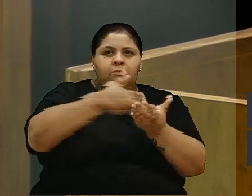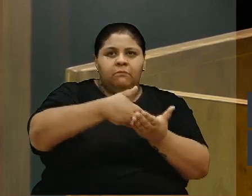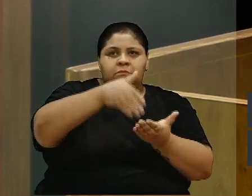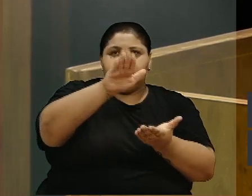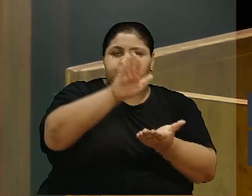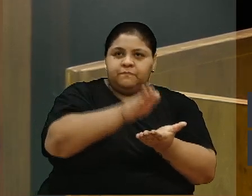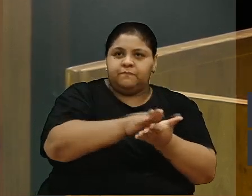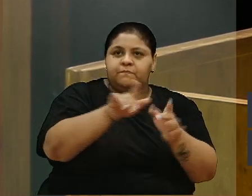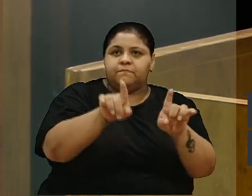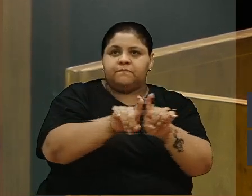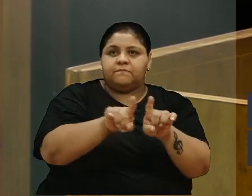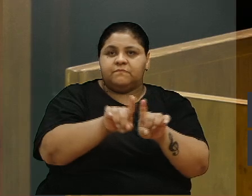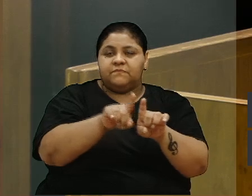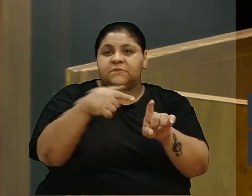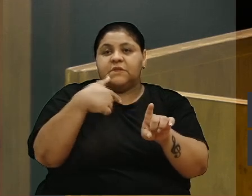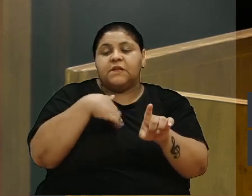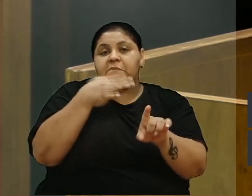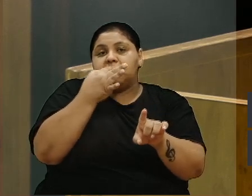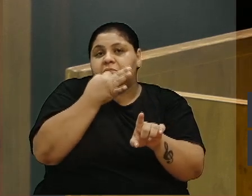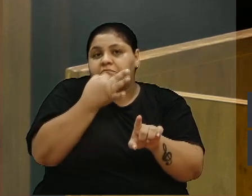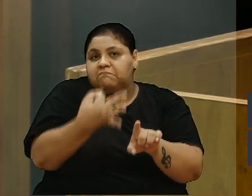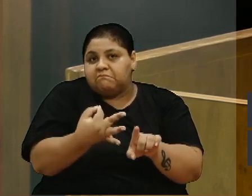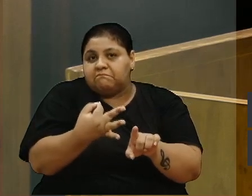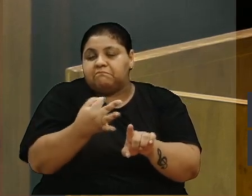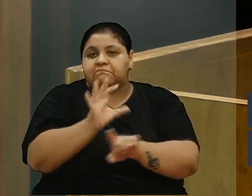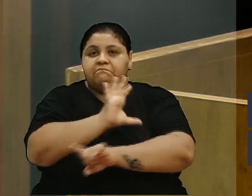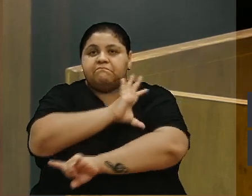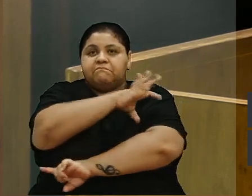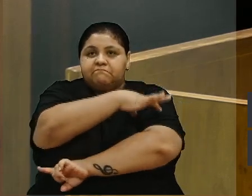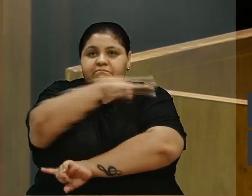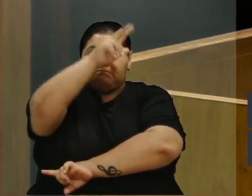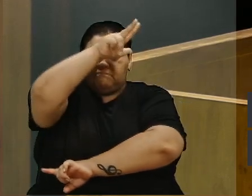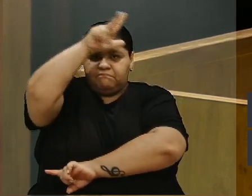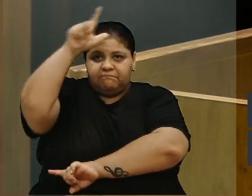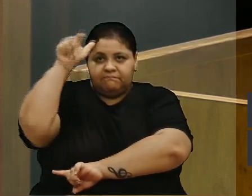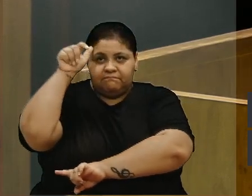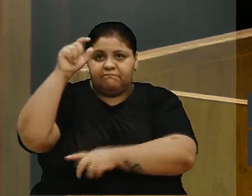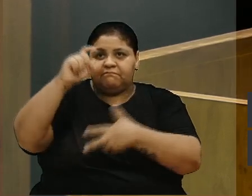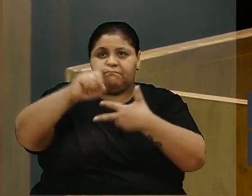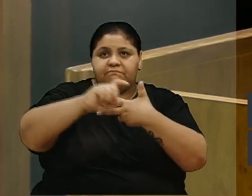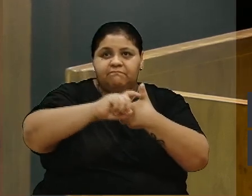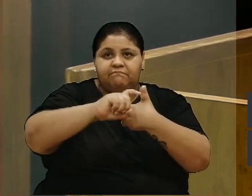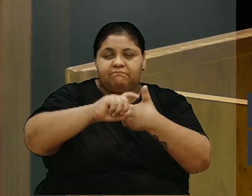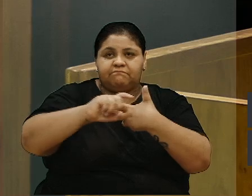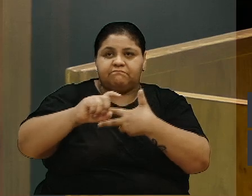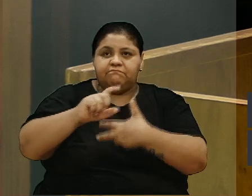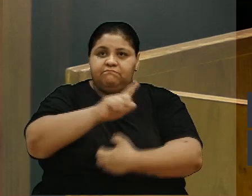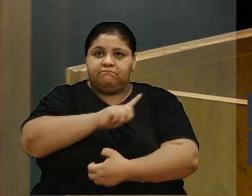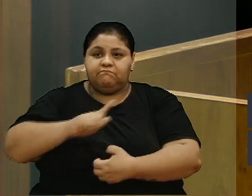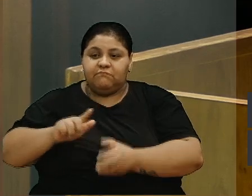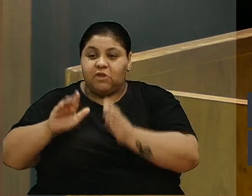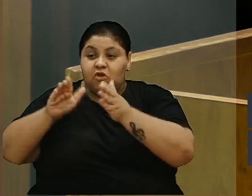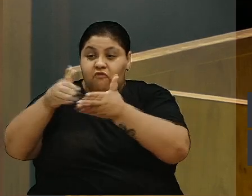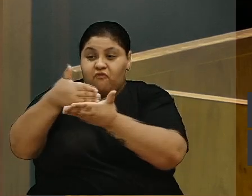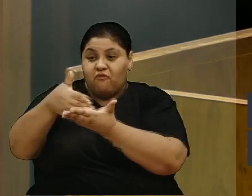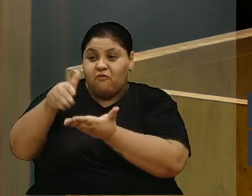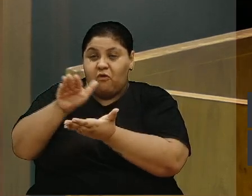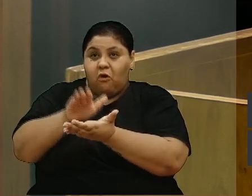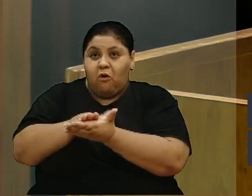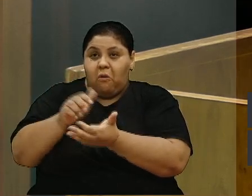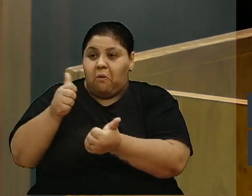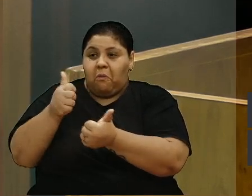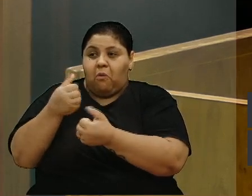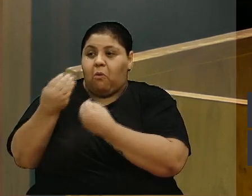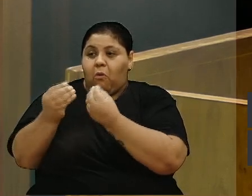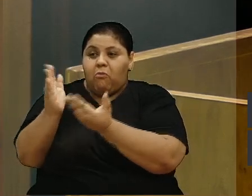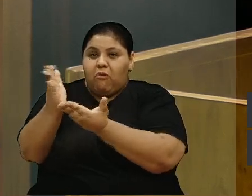aqui também. E, na minha humilde opinião, capitão Ramon, o prefeito, o executivo ou o governador que foca em multa, através de arrecadação,